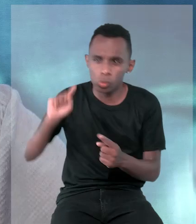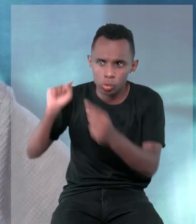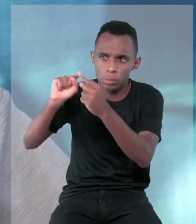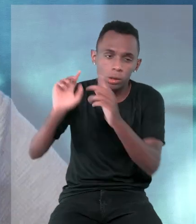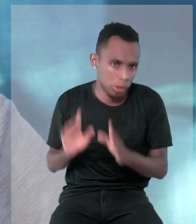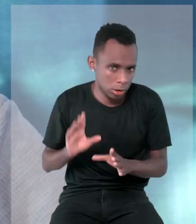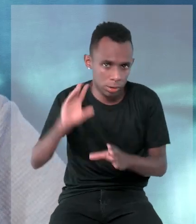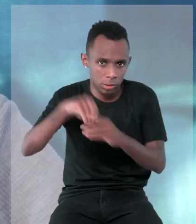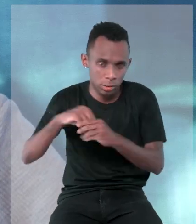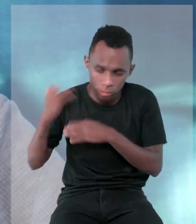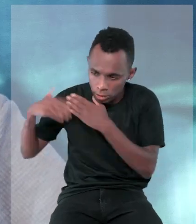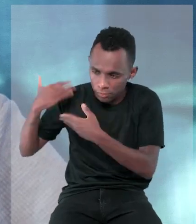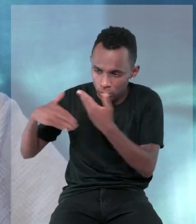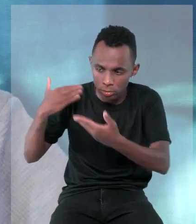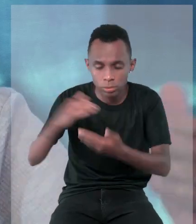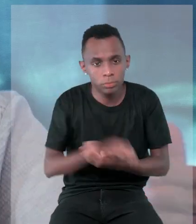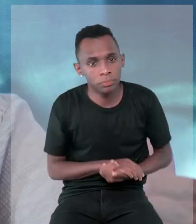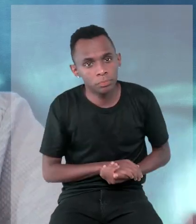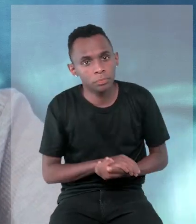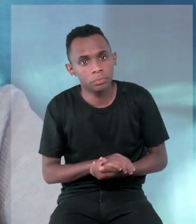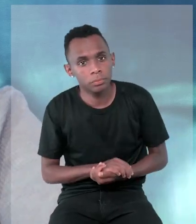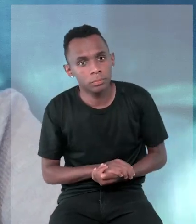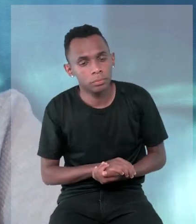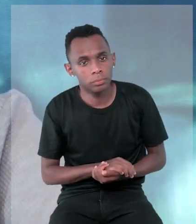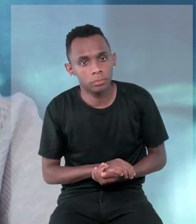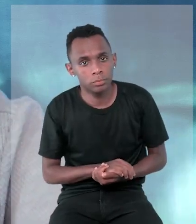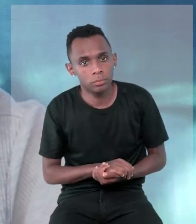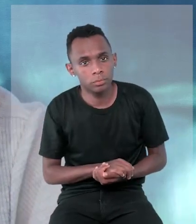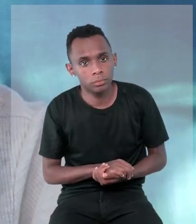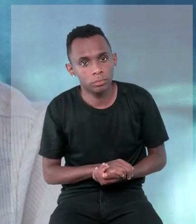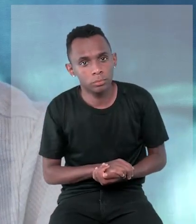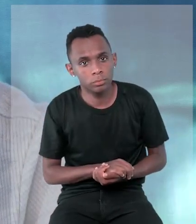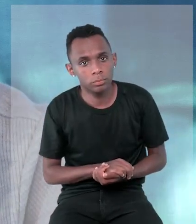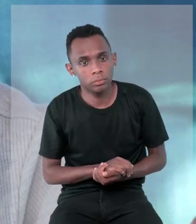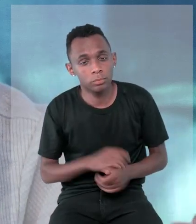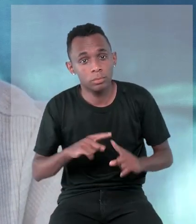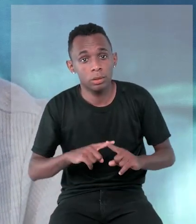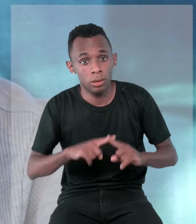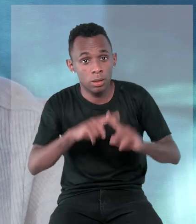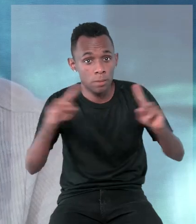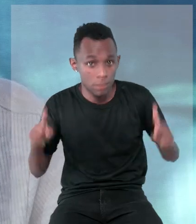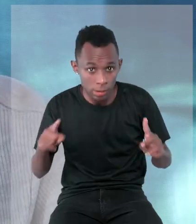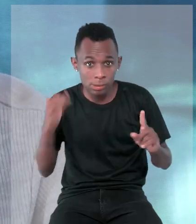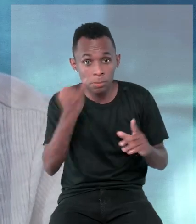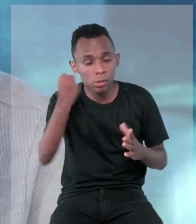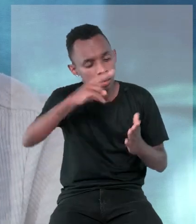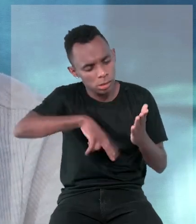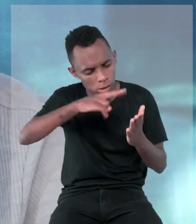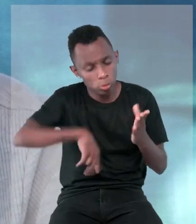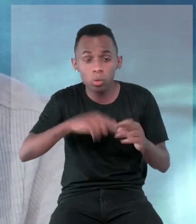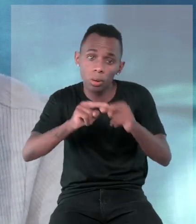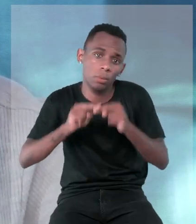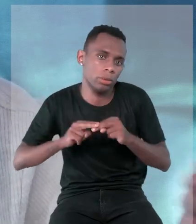fins dentro da evolução. Mas a leitura é super importante justamente